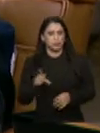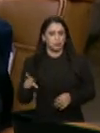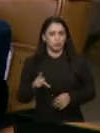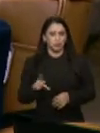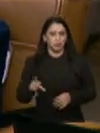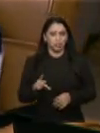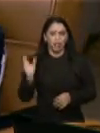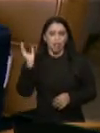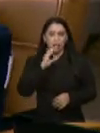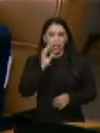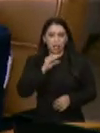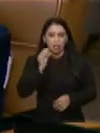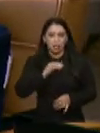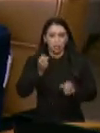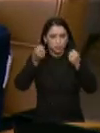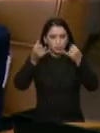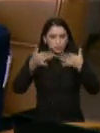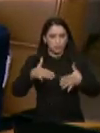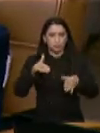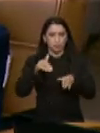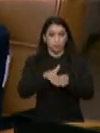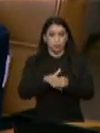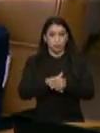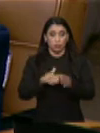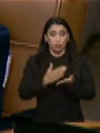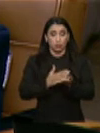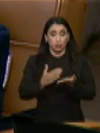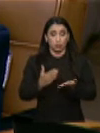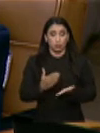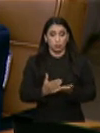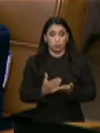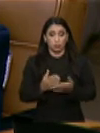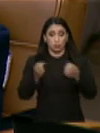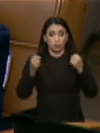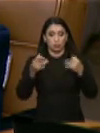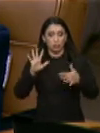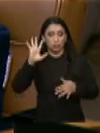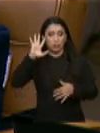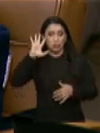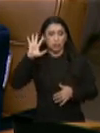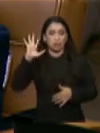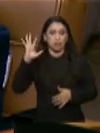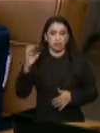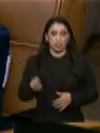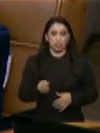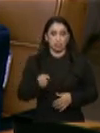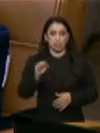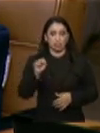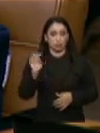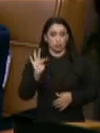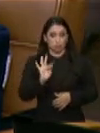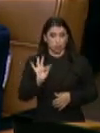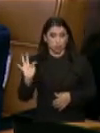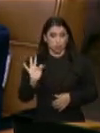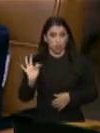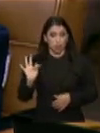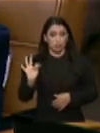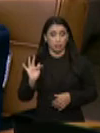forma rapidíssima e começo dizendo que a decisão do Supremo Tribunal Federal,